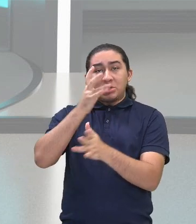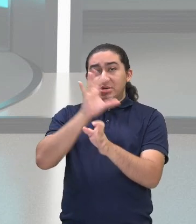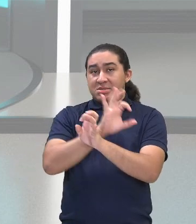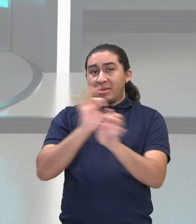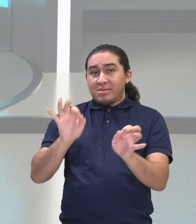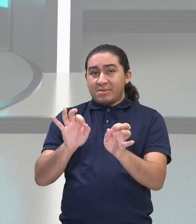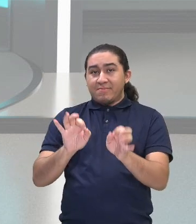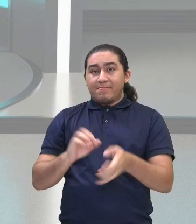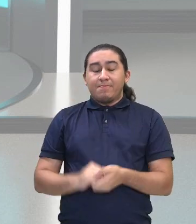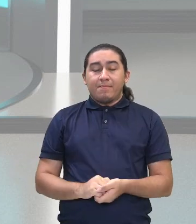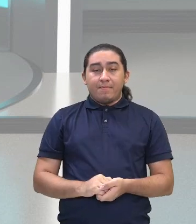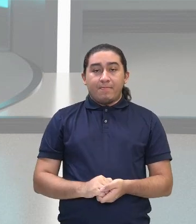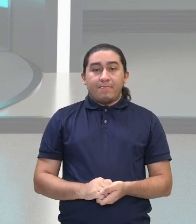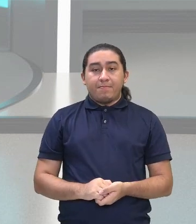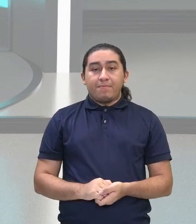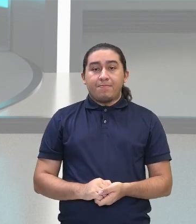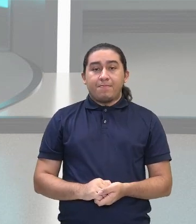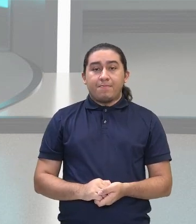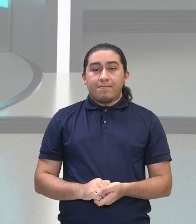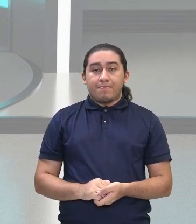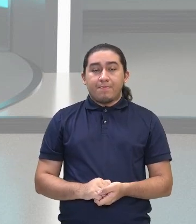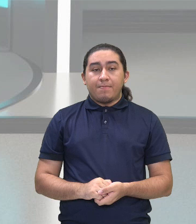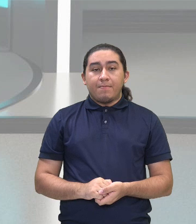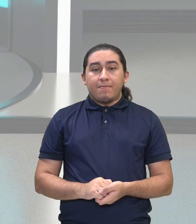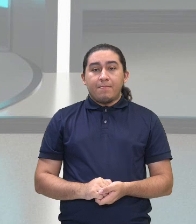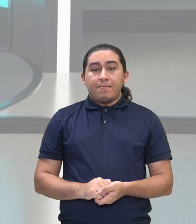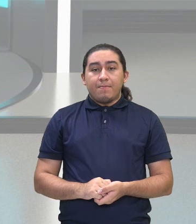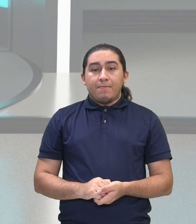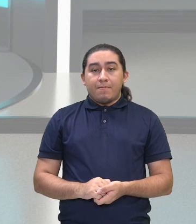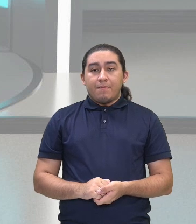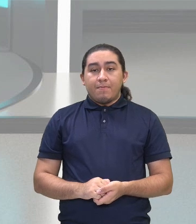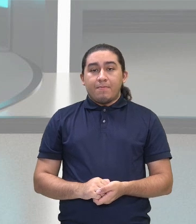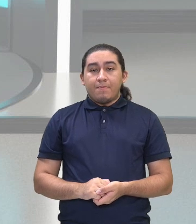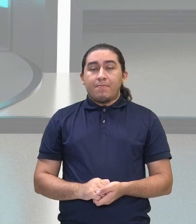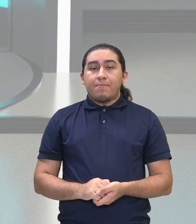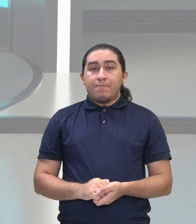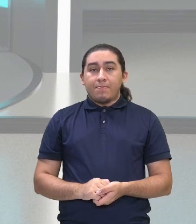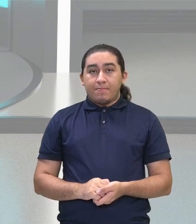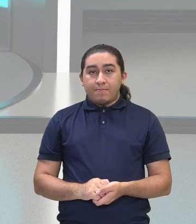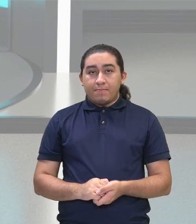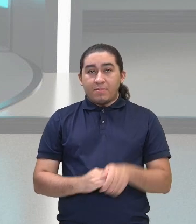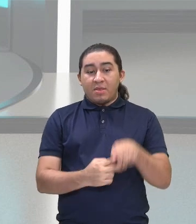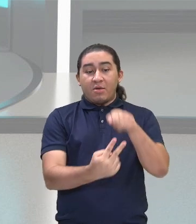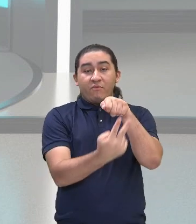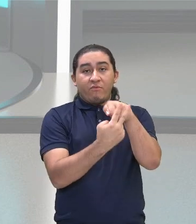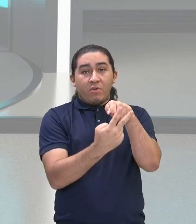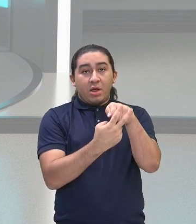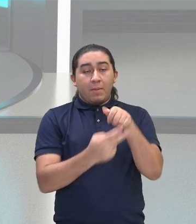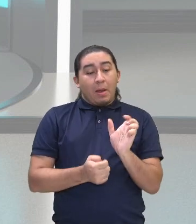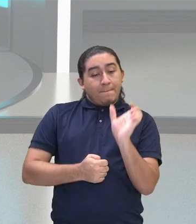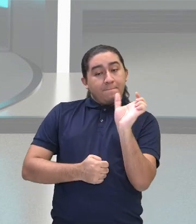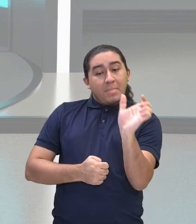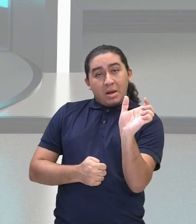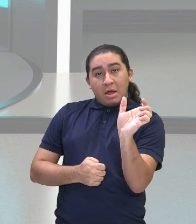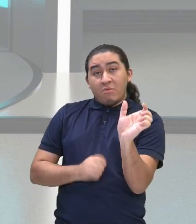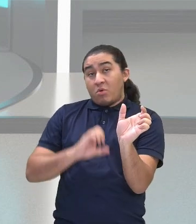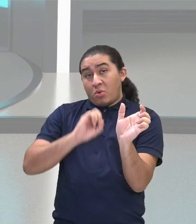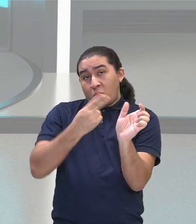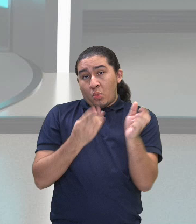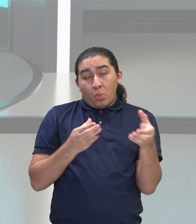né? Então, verbo, ele é a palavra ou as palavras que vêm